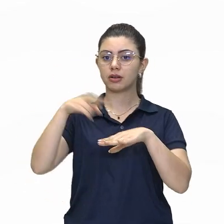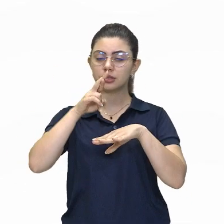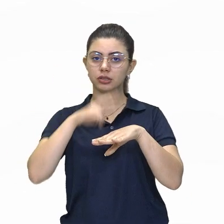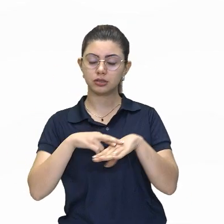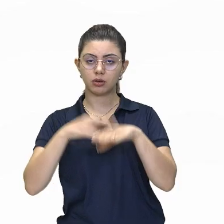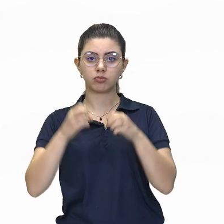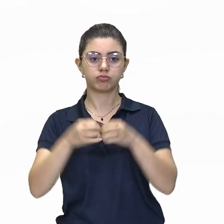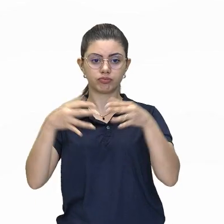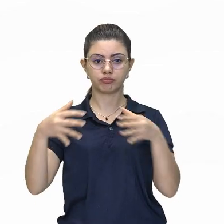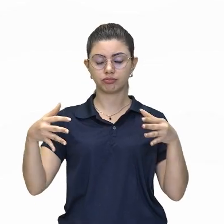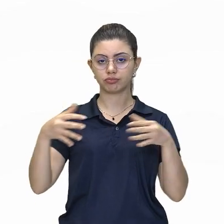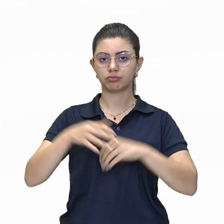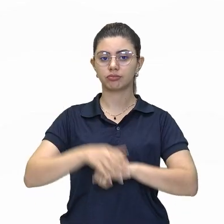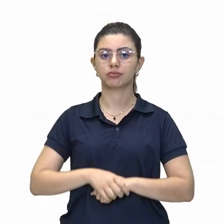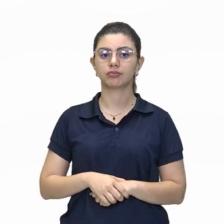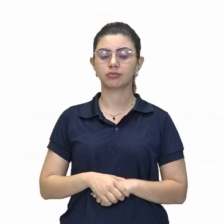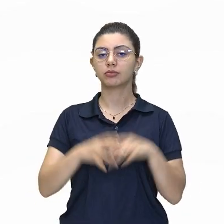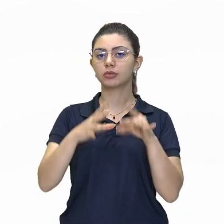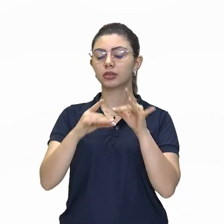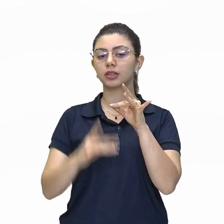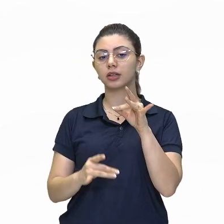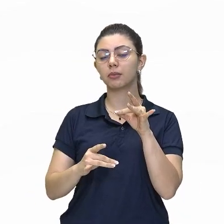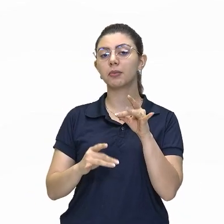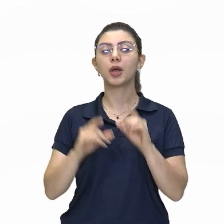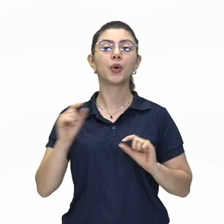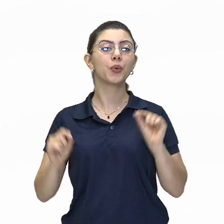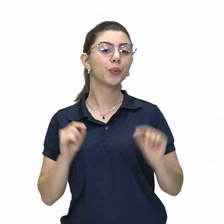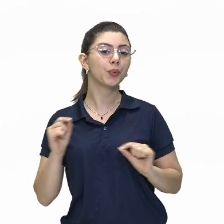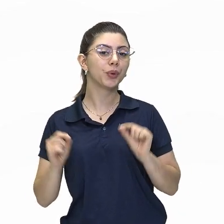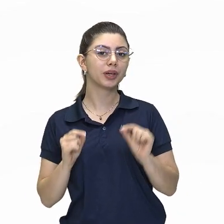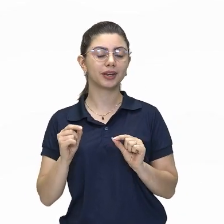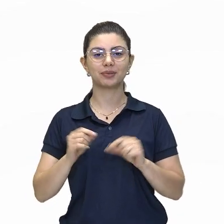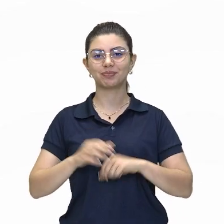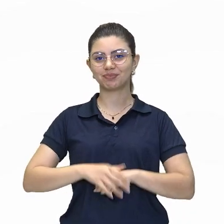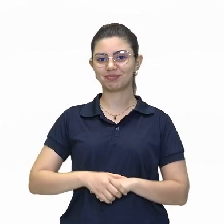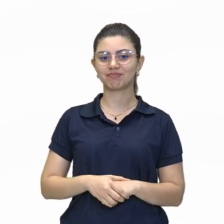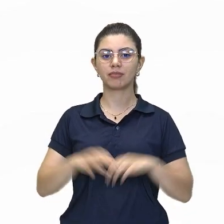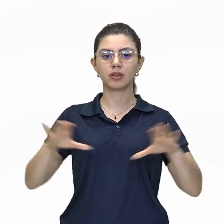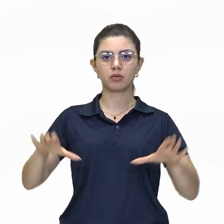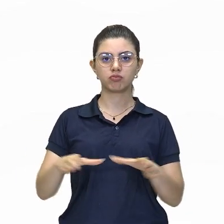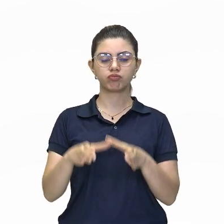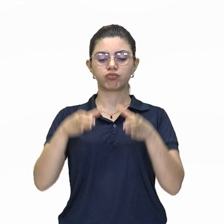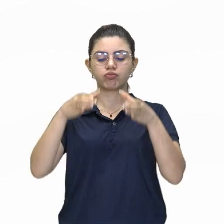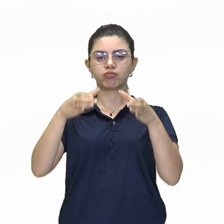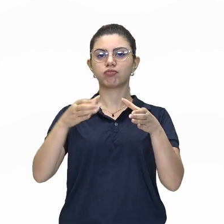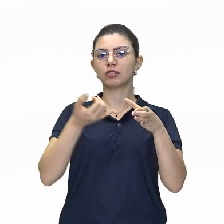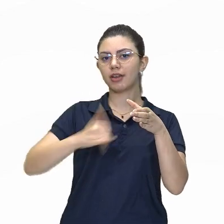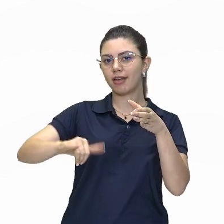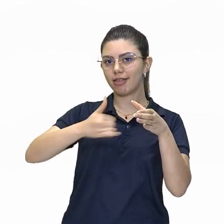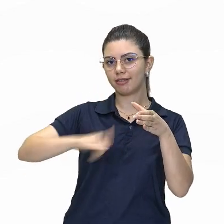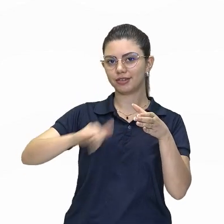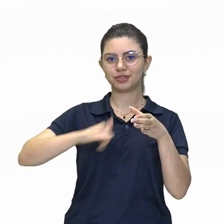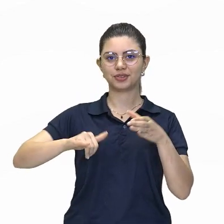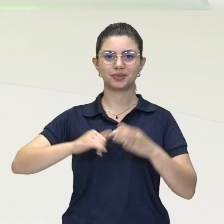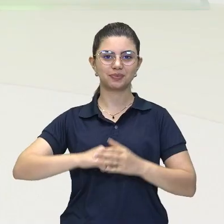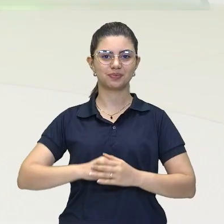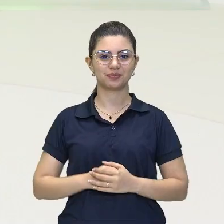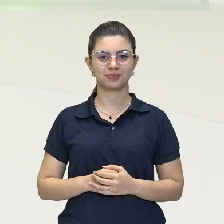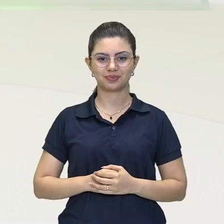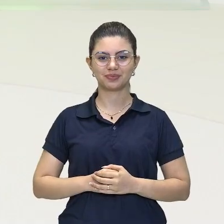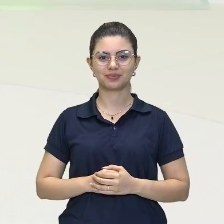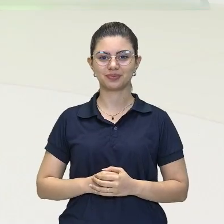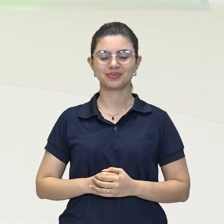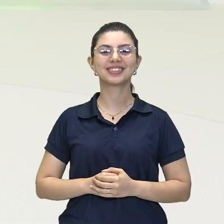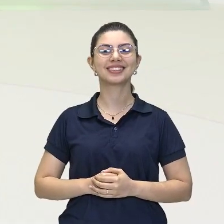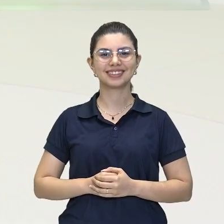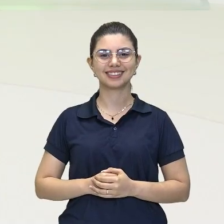armas nucleares. No detalhamento da aula, nós iremos falar hoje sobre a energia nuclear. Muito